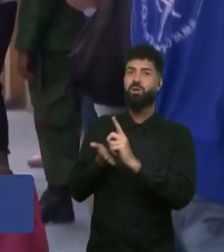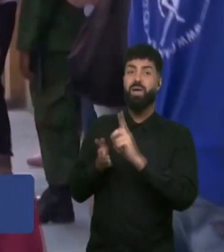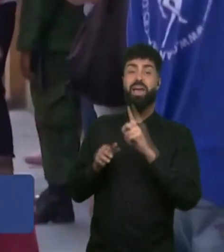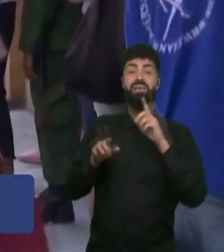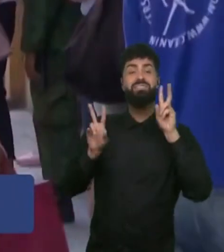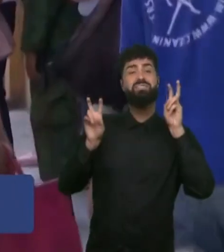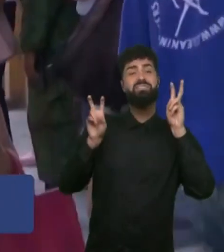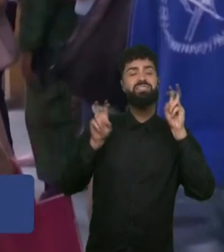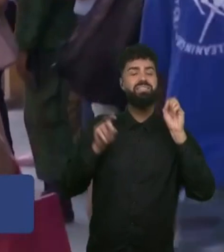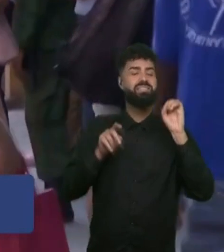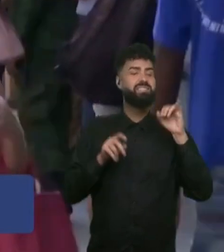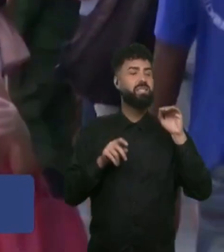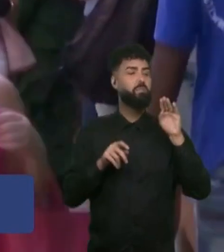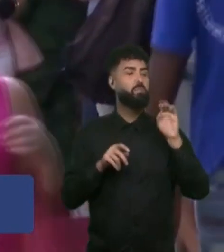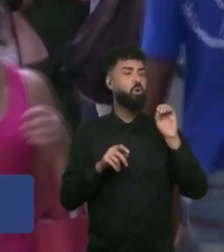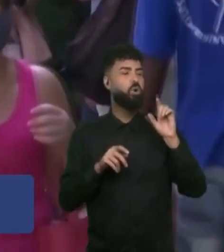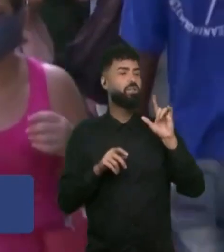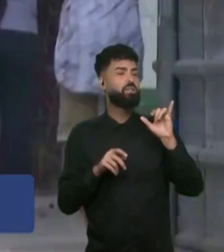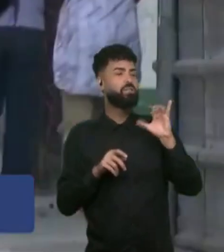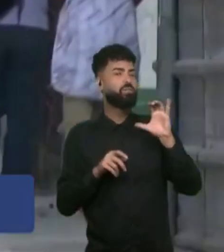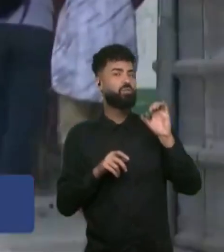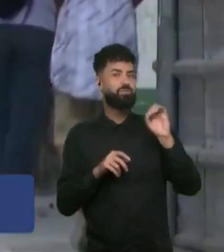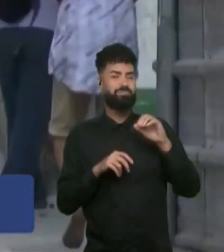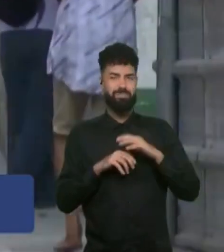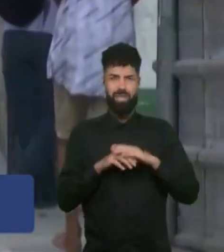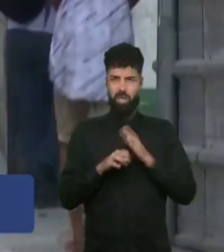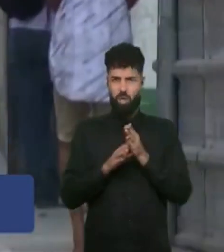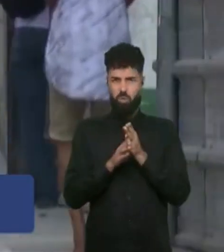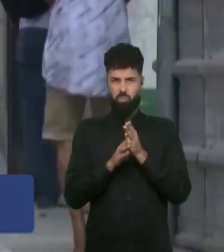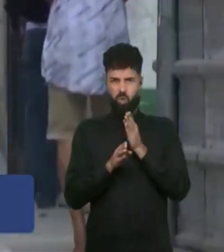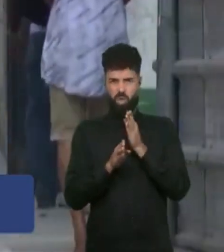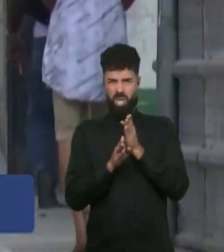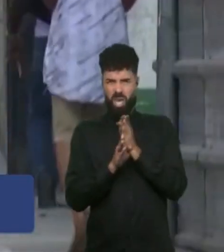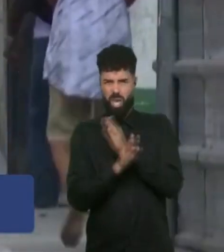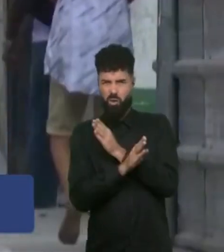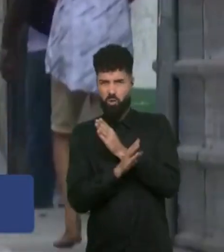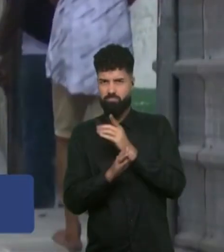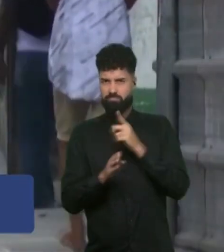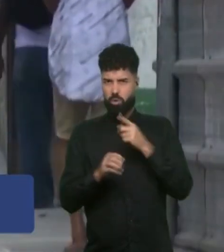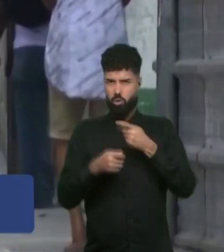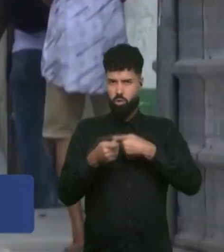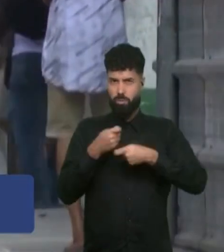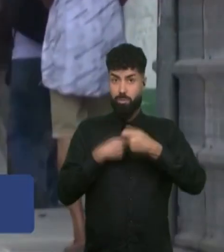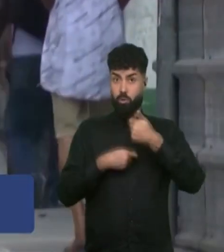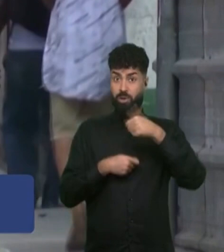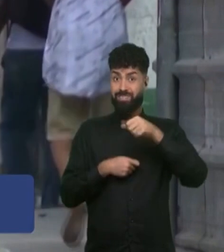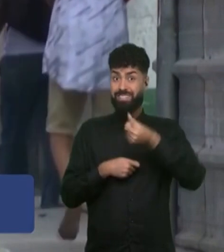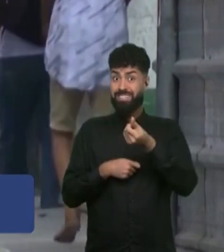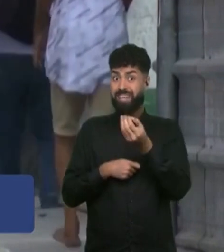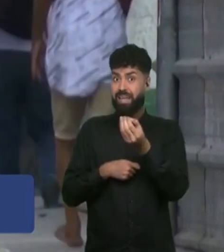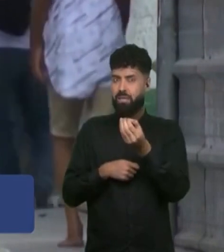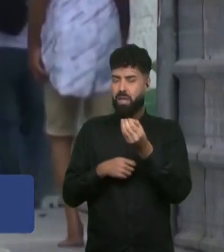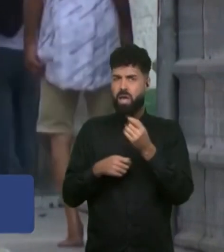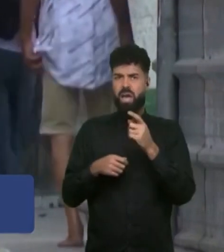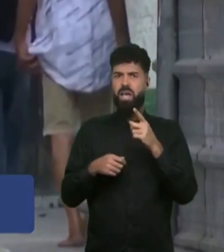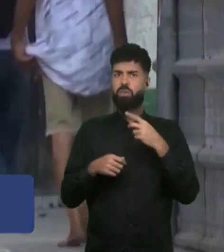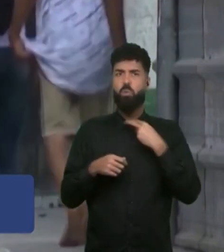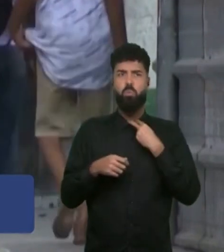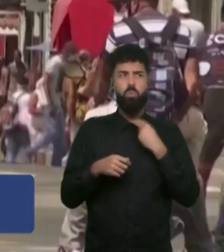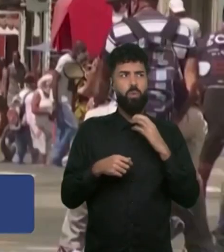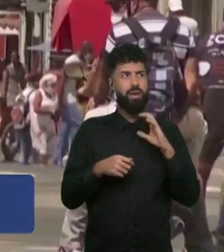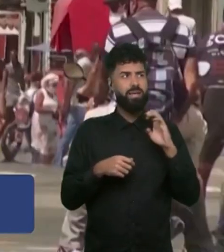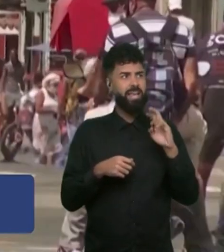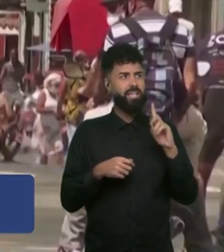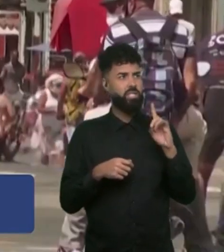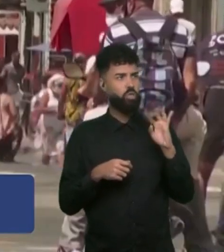Cuba pela quebra do bloqueio adiciona-se à exigência de que cesse a